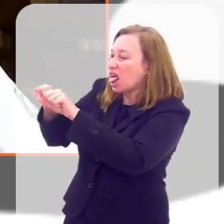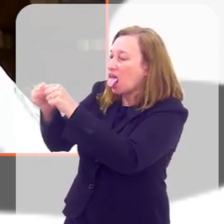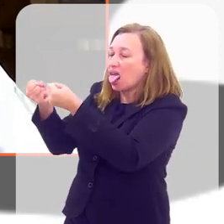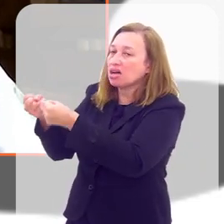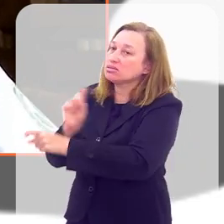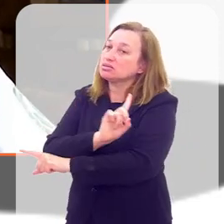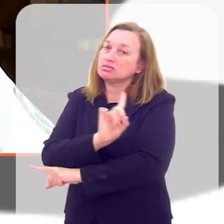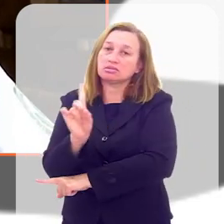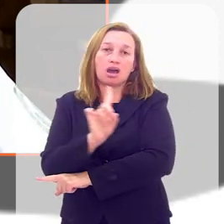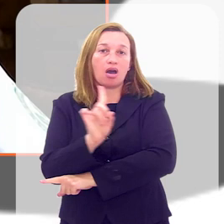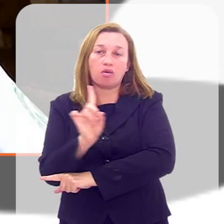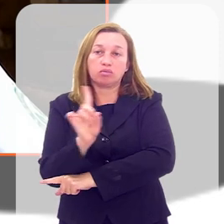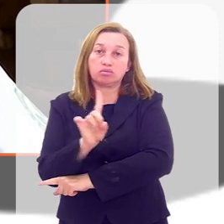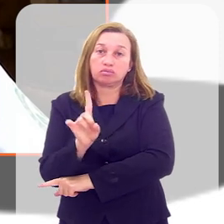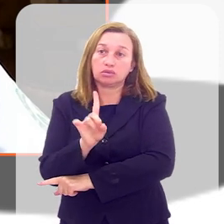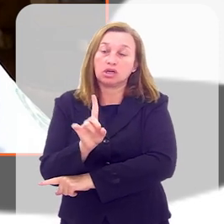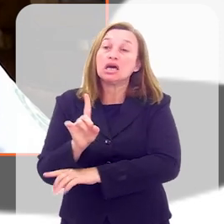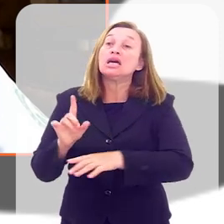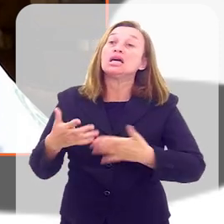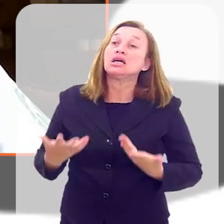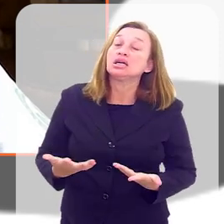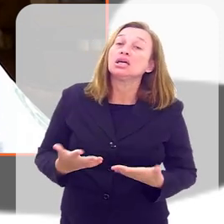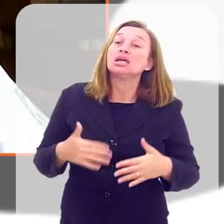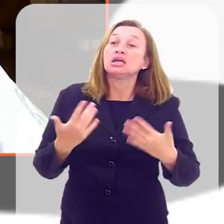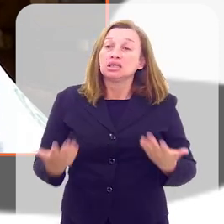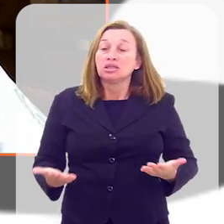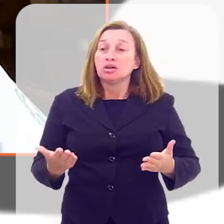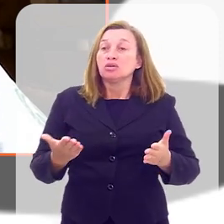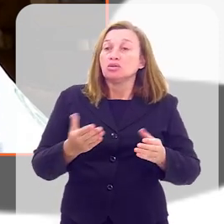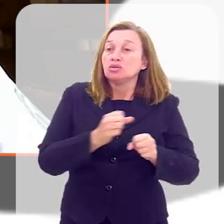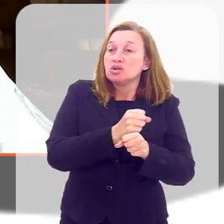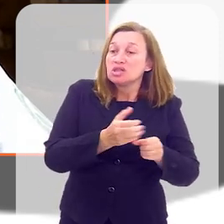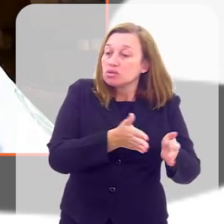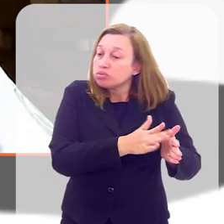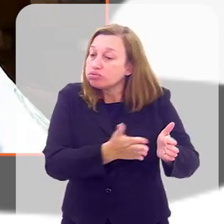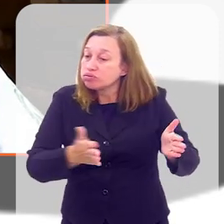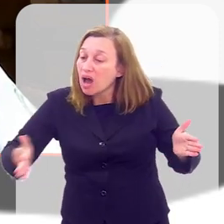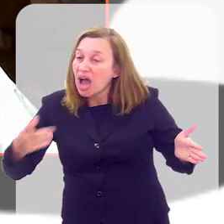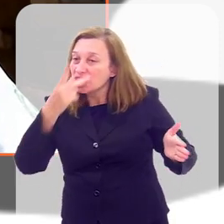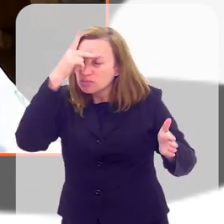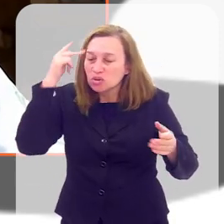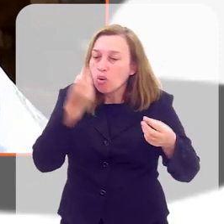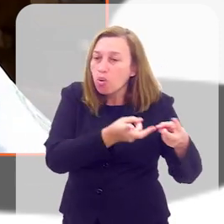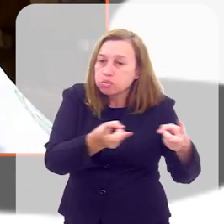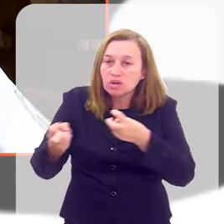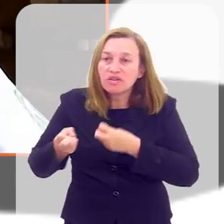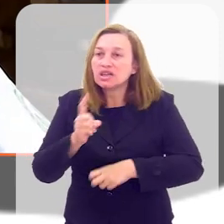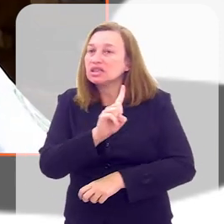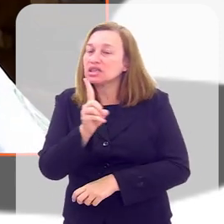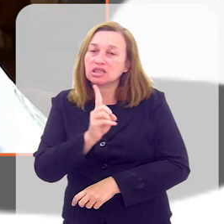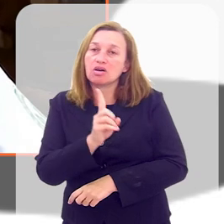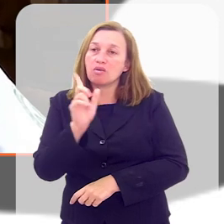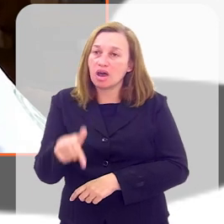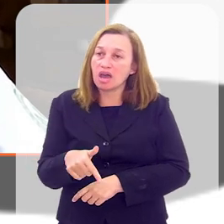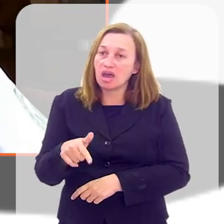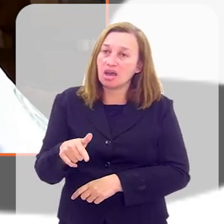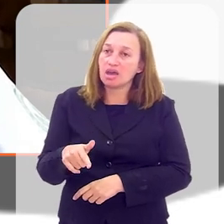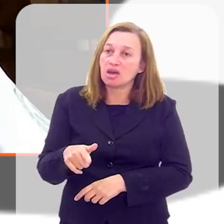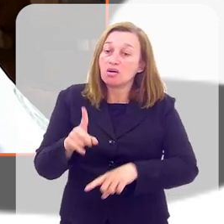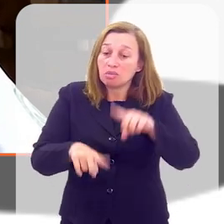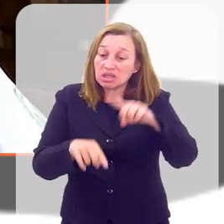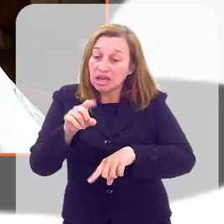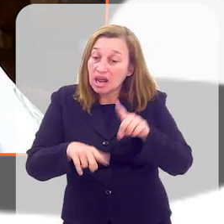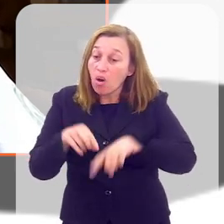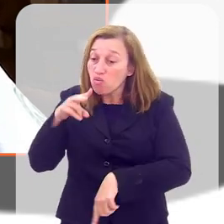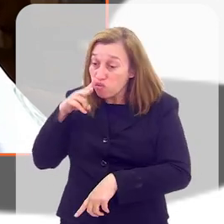na parede realmente faz um barulho de oco né E esse então de uns anos para aquelas pessoas estão vendo que não é assim que o sistema